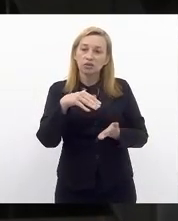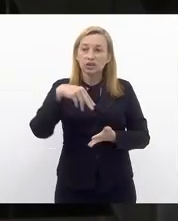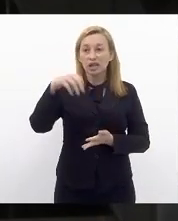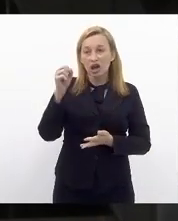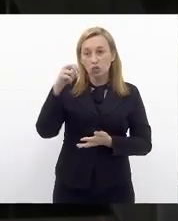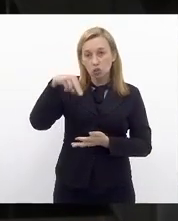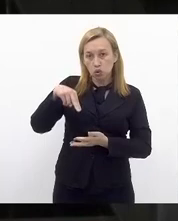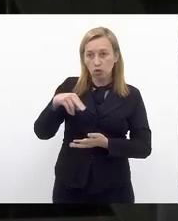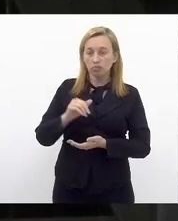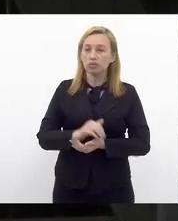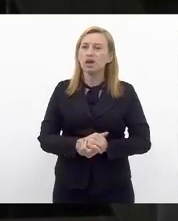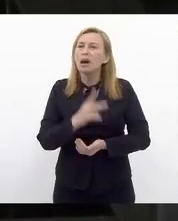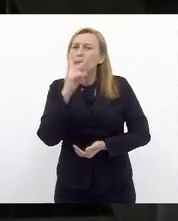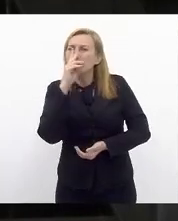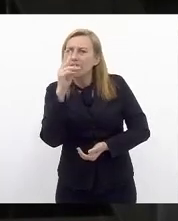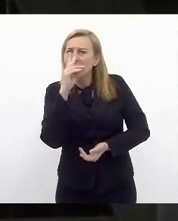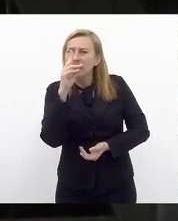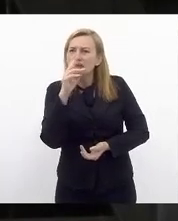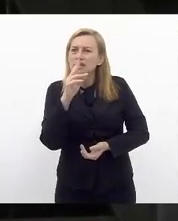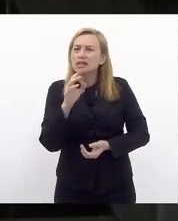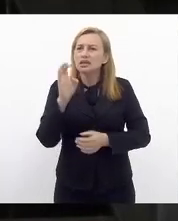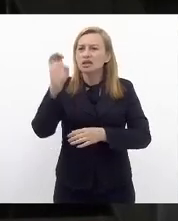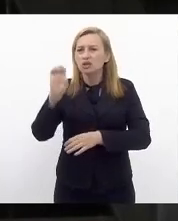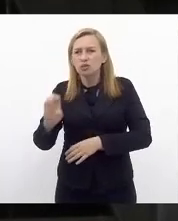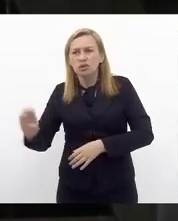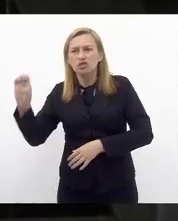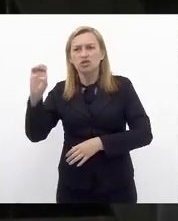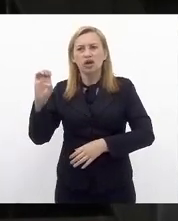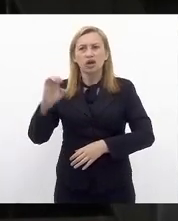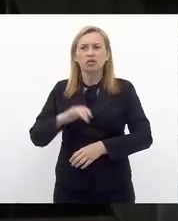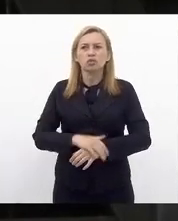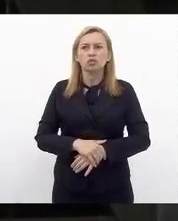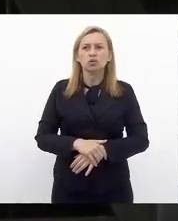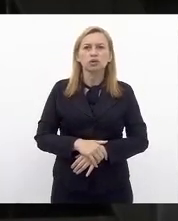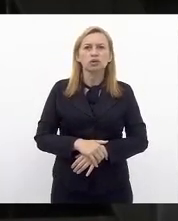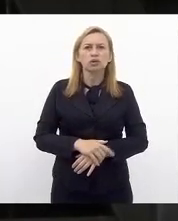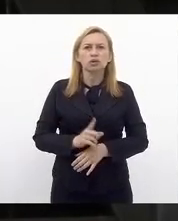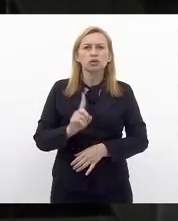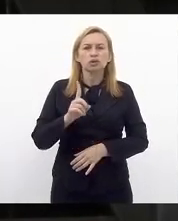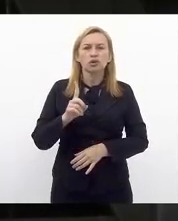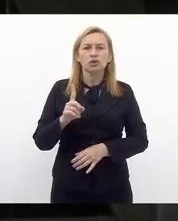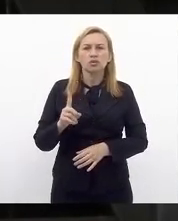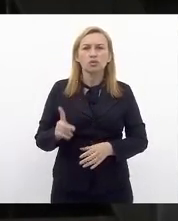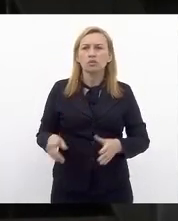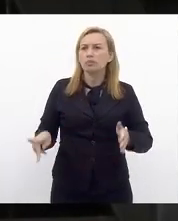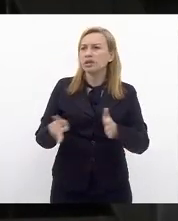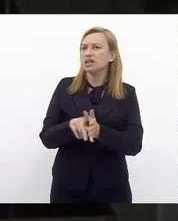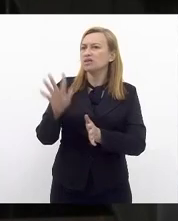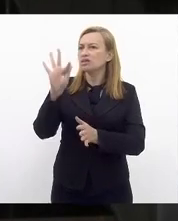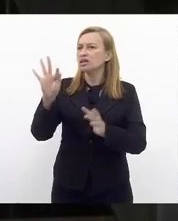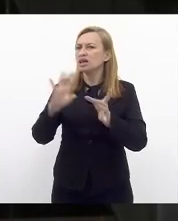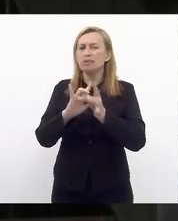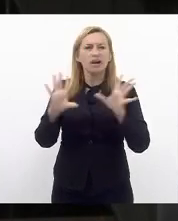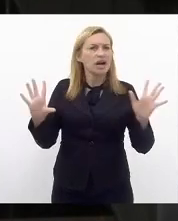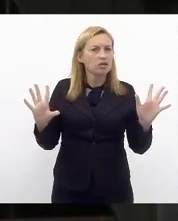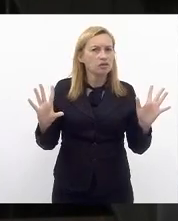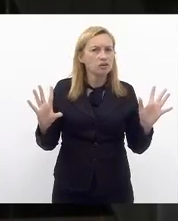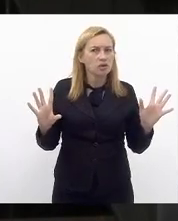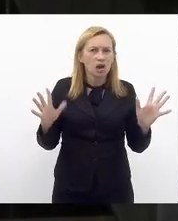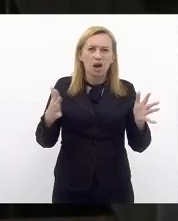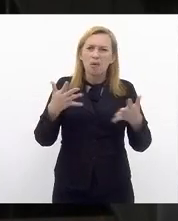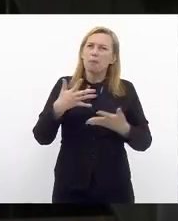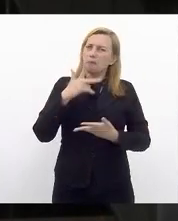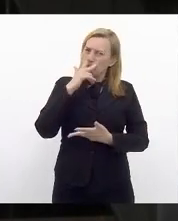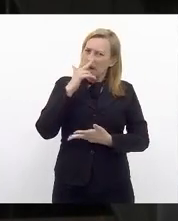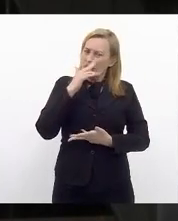Rocha que parece que os estados é não são mais entes Federados dotado de autonomia alguma né pressão que